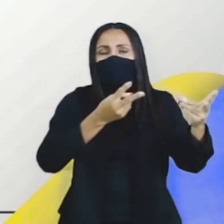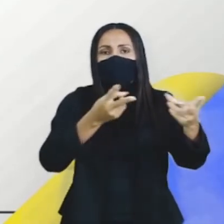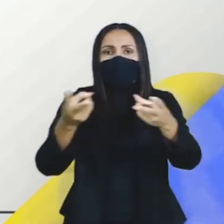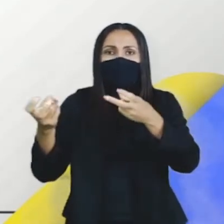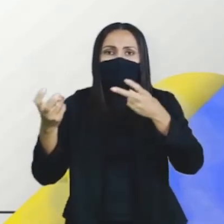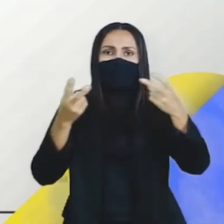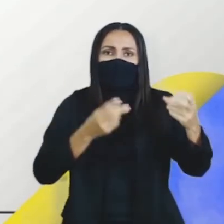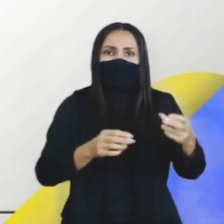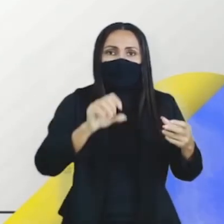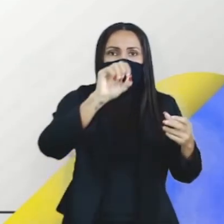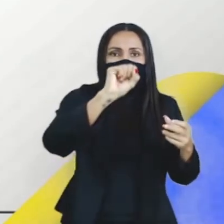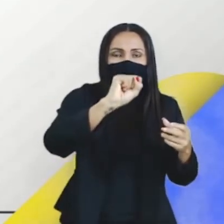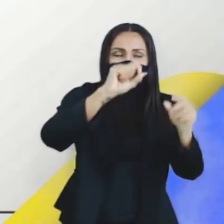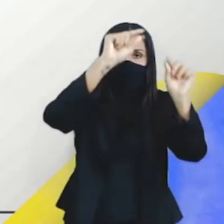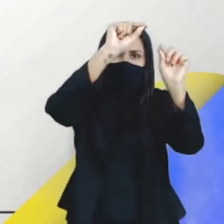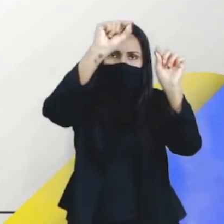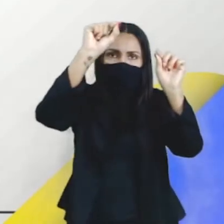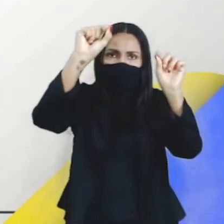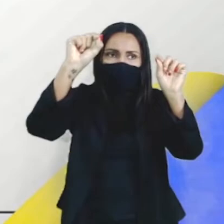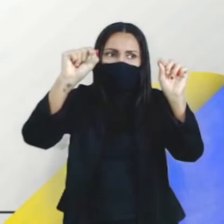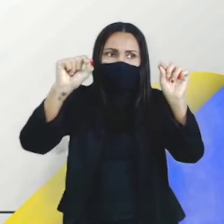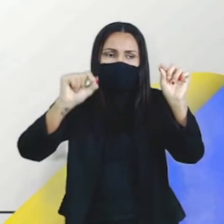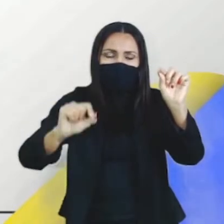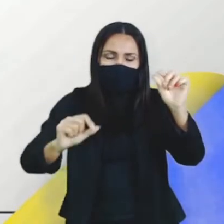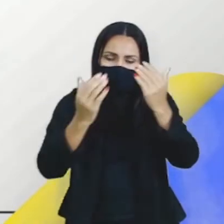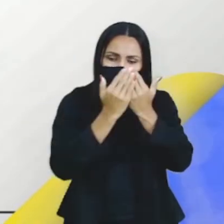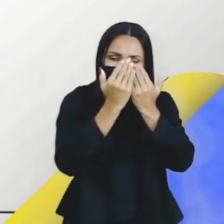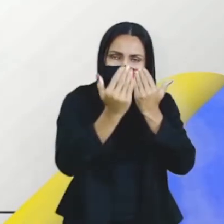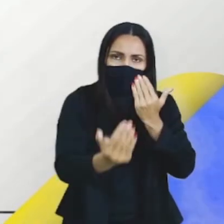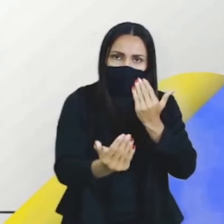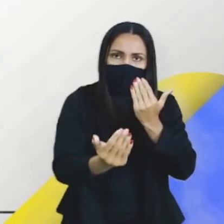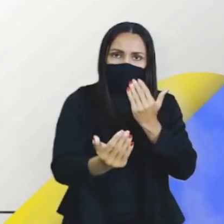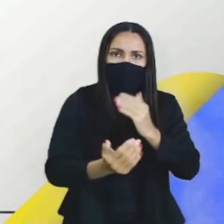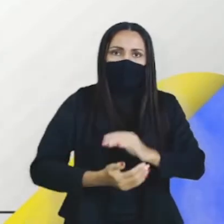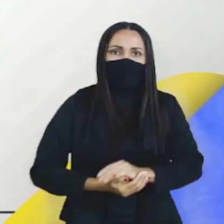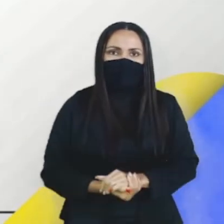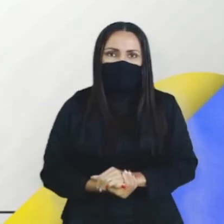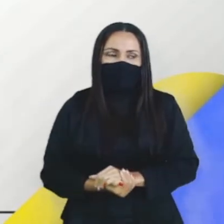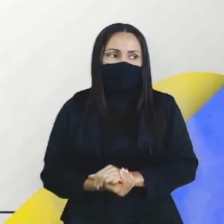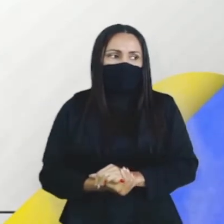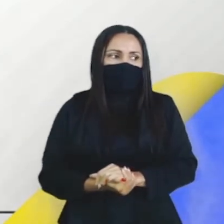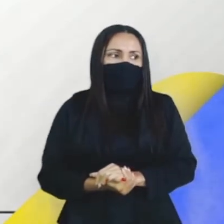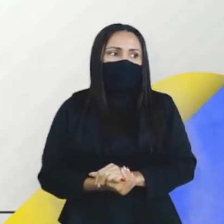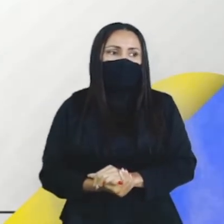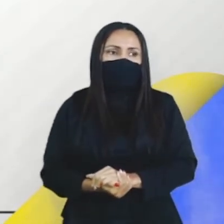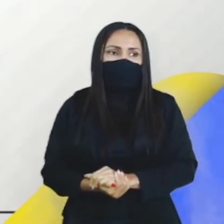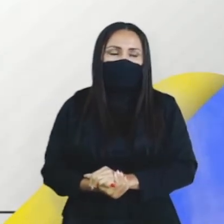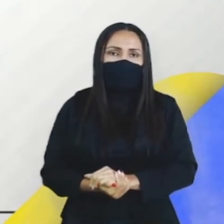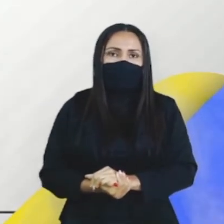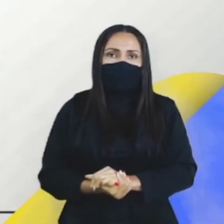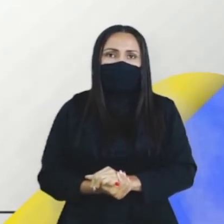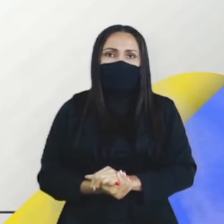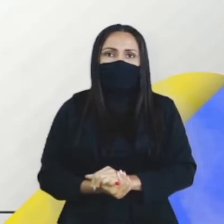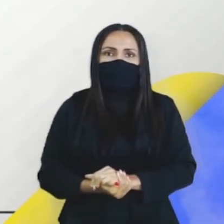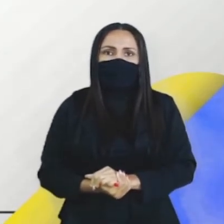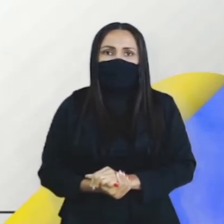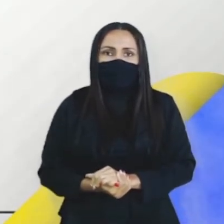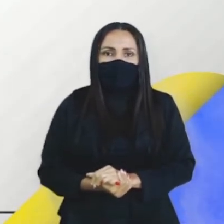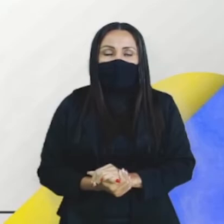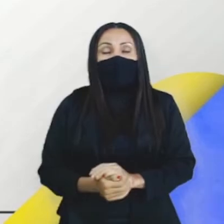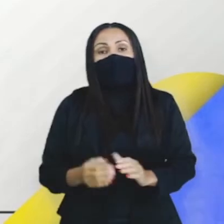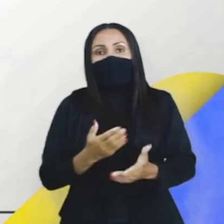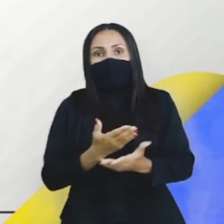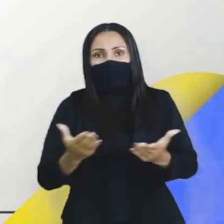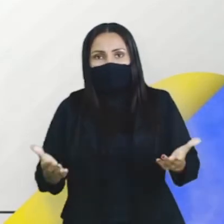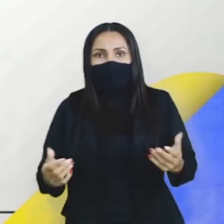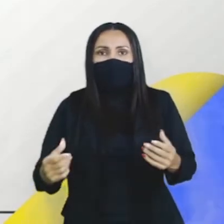os 8 pontos marcados na face frontal, na circunferência da face frontal, eles são